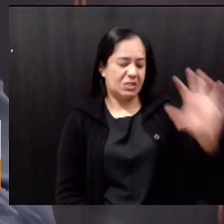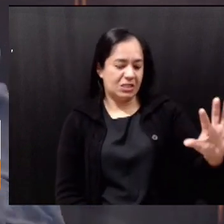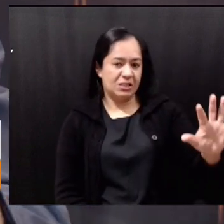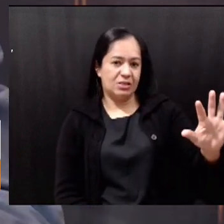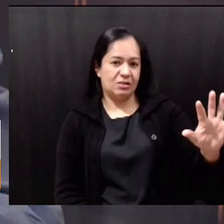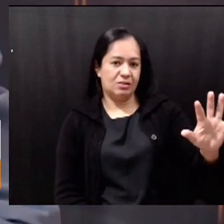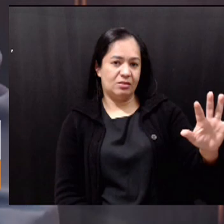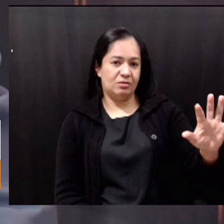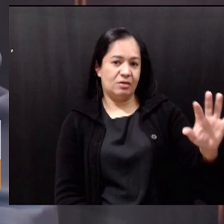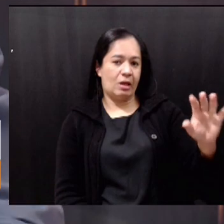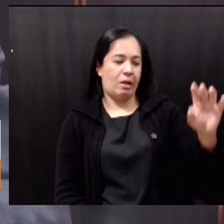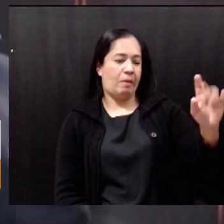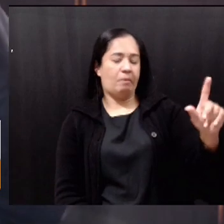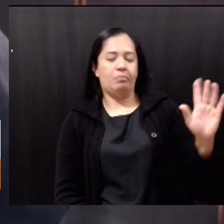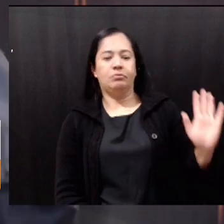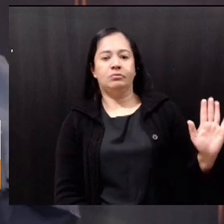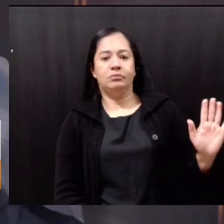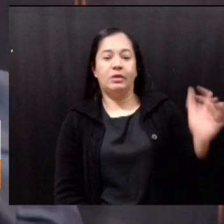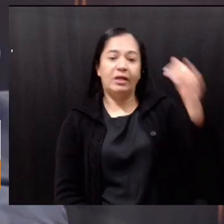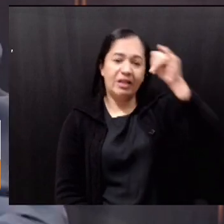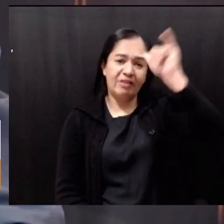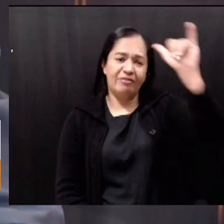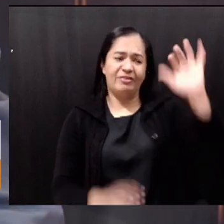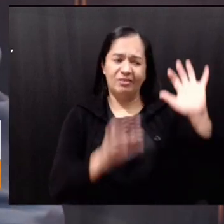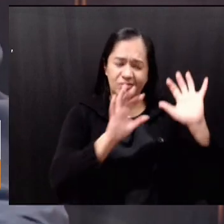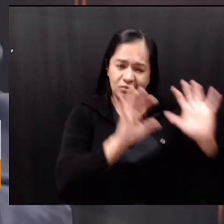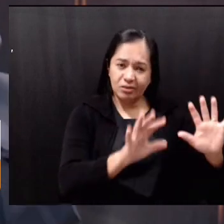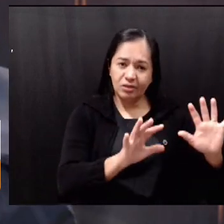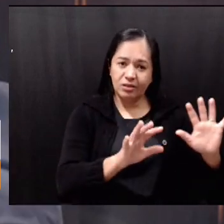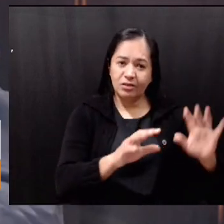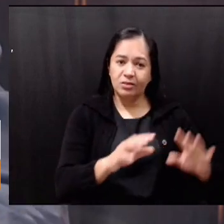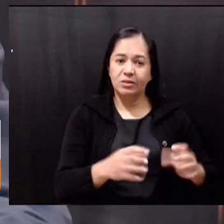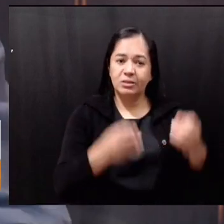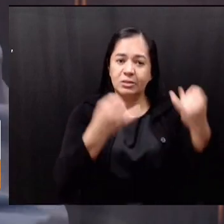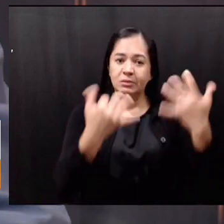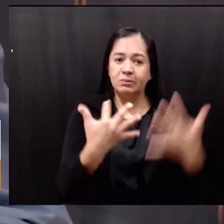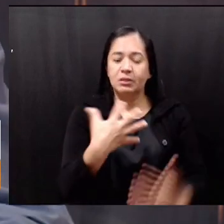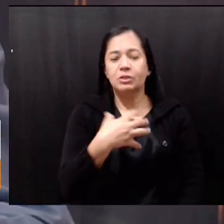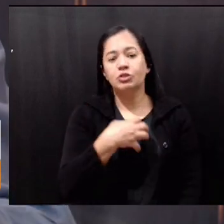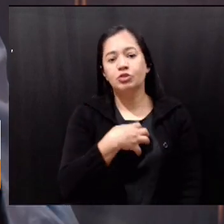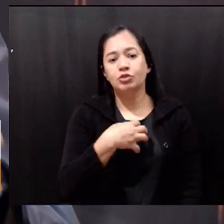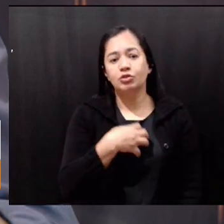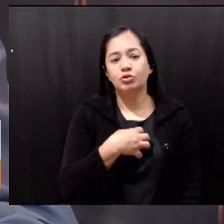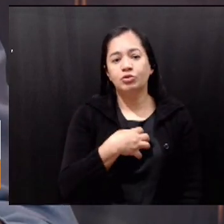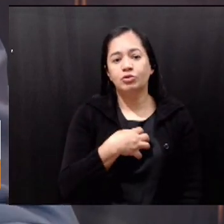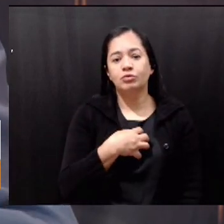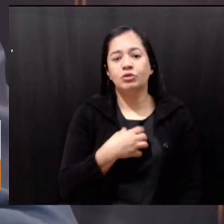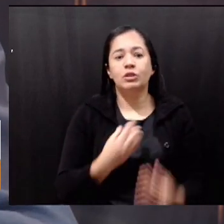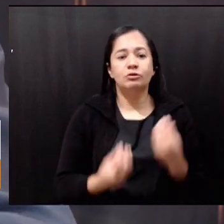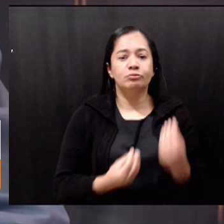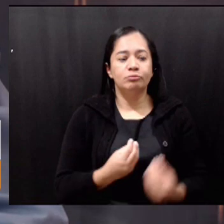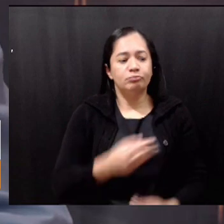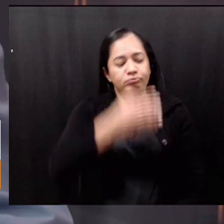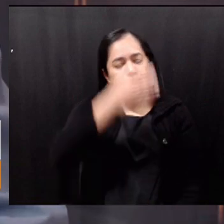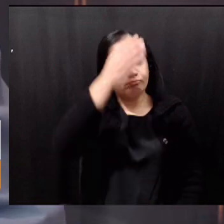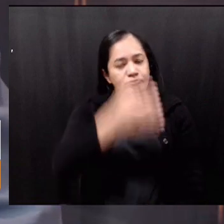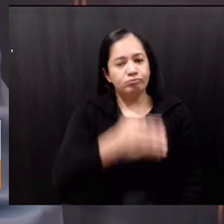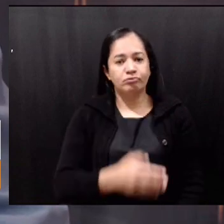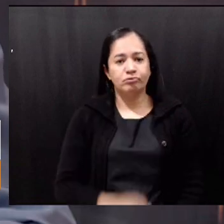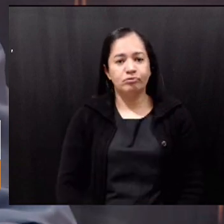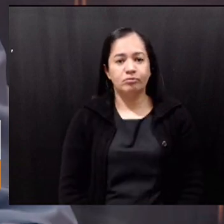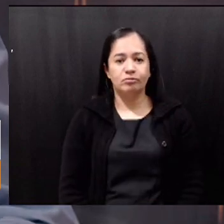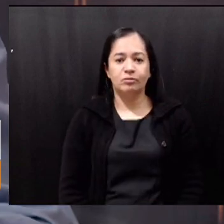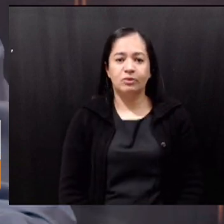Então evitar esses adjetivos e falar de maneira factual. Então, Uhum. vai ser agradável? Claro que